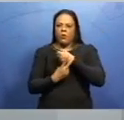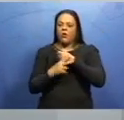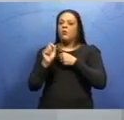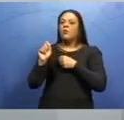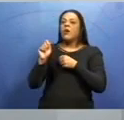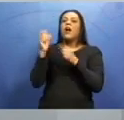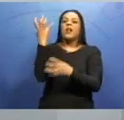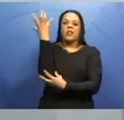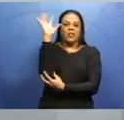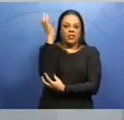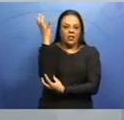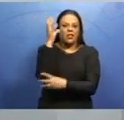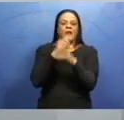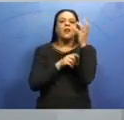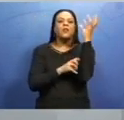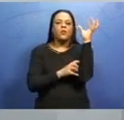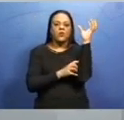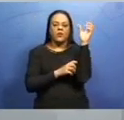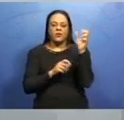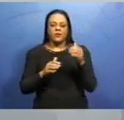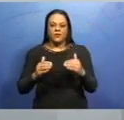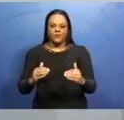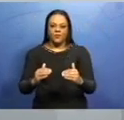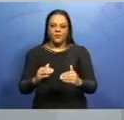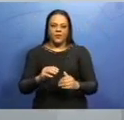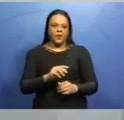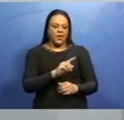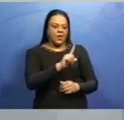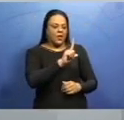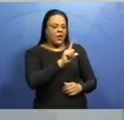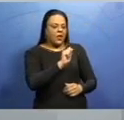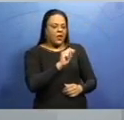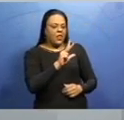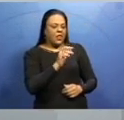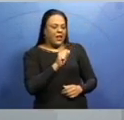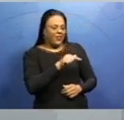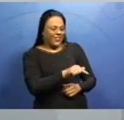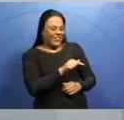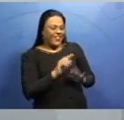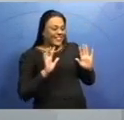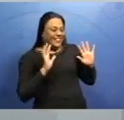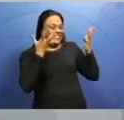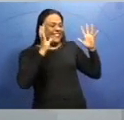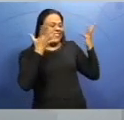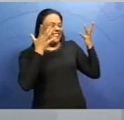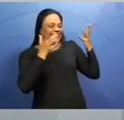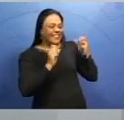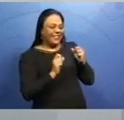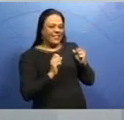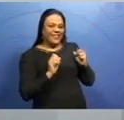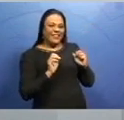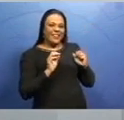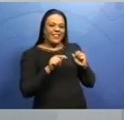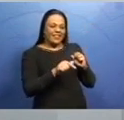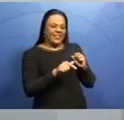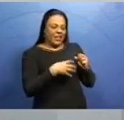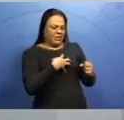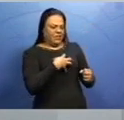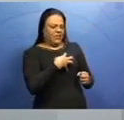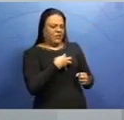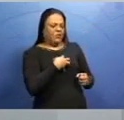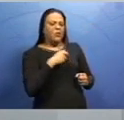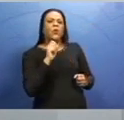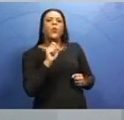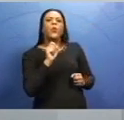fenômeno. Laura estava contente. Estava é uma ação, é um estado ou um